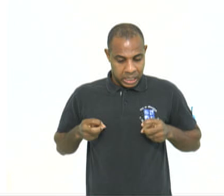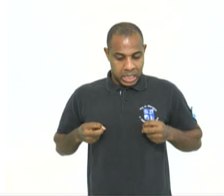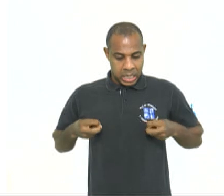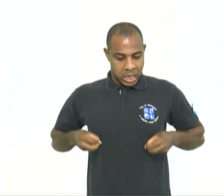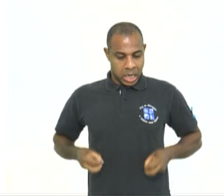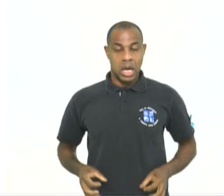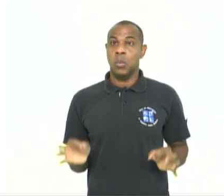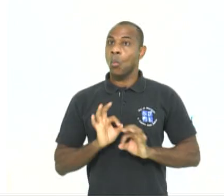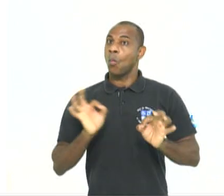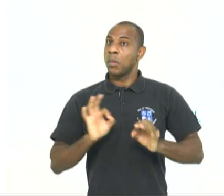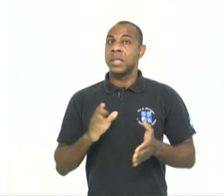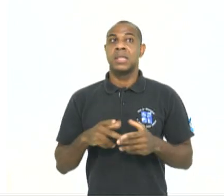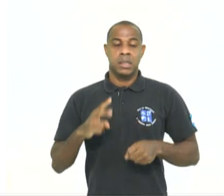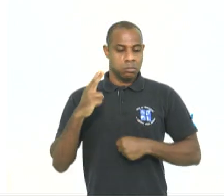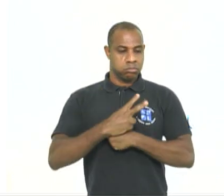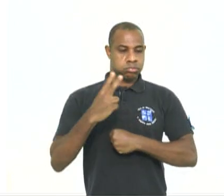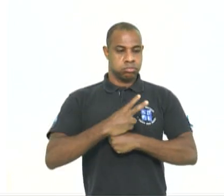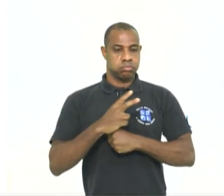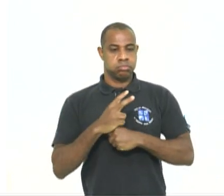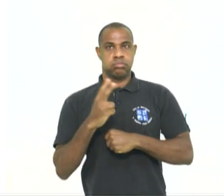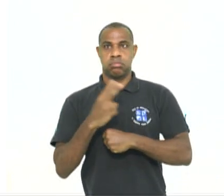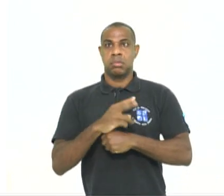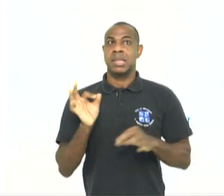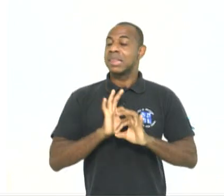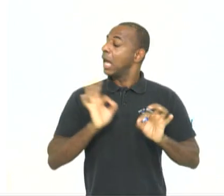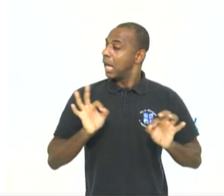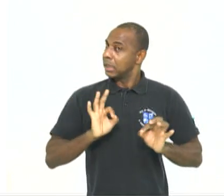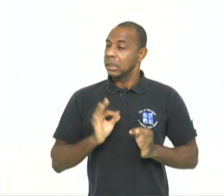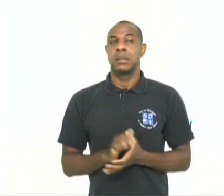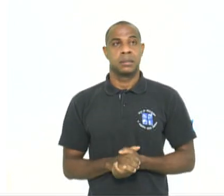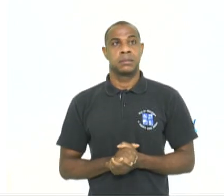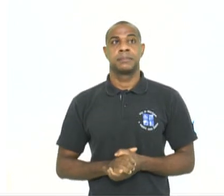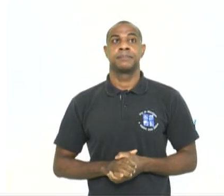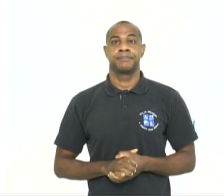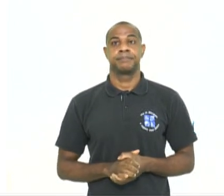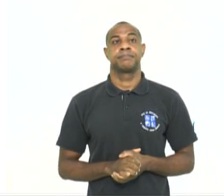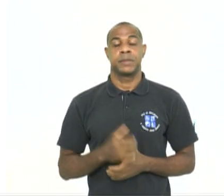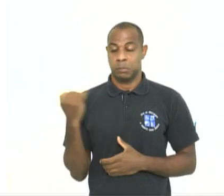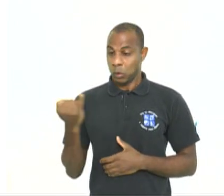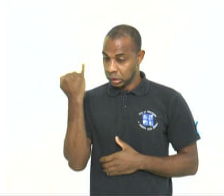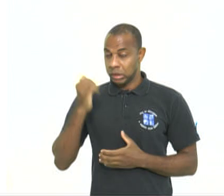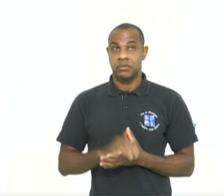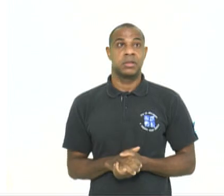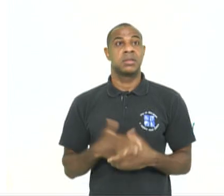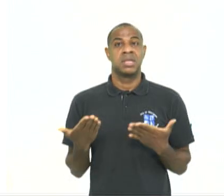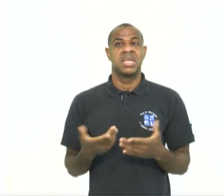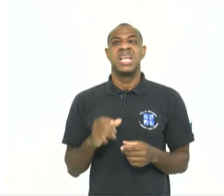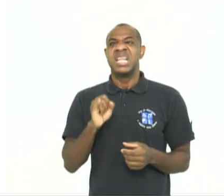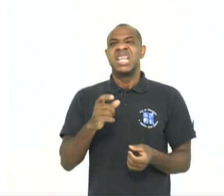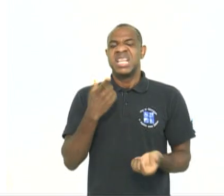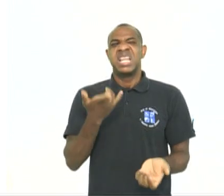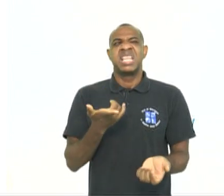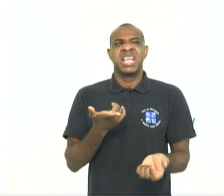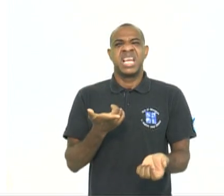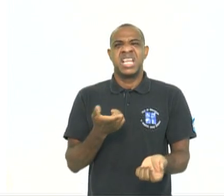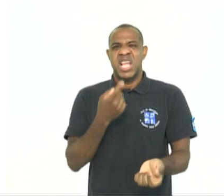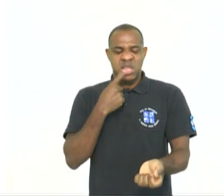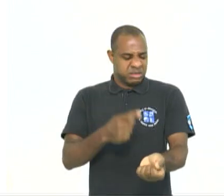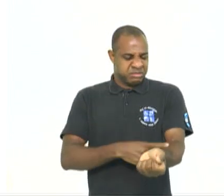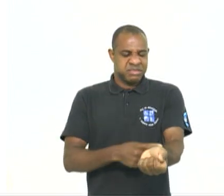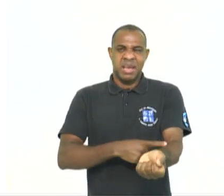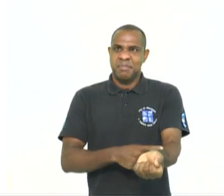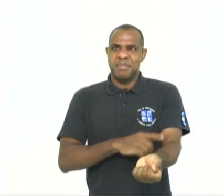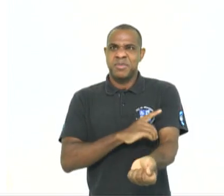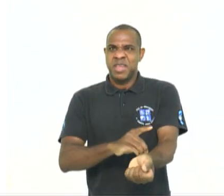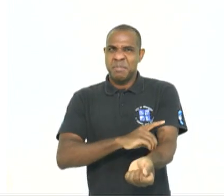submetido a tratamento de químio ou radioterapia. Isso é essencial, tá? Diabetes, hipertensão, anemia,